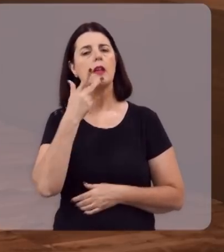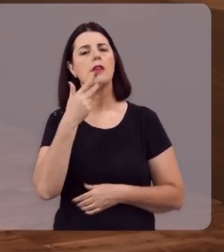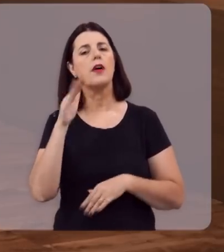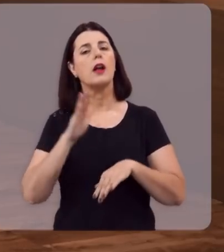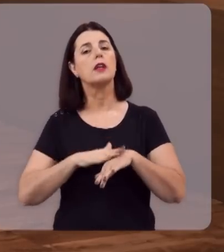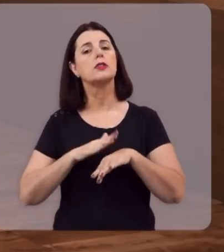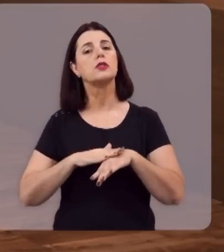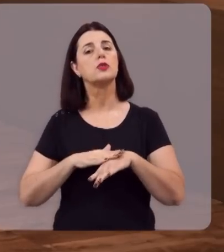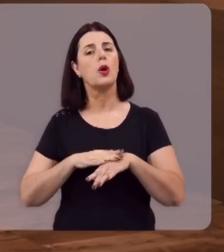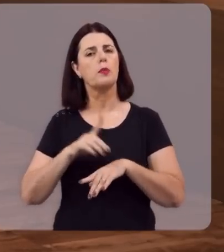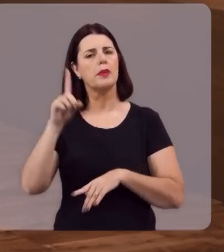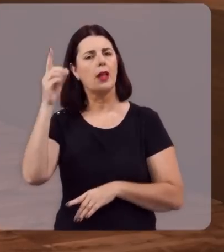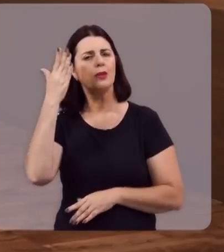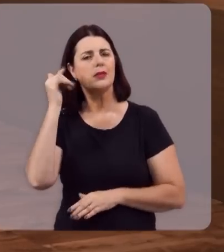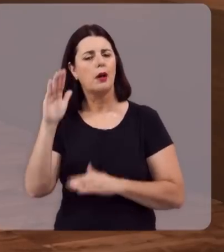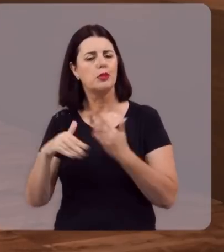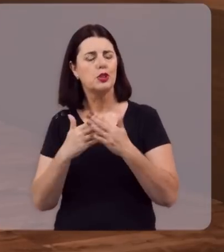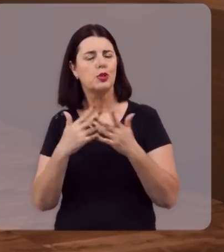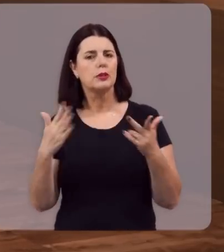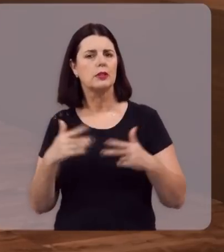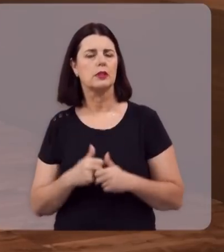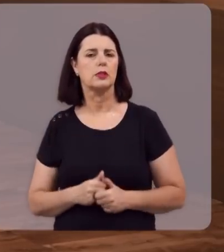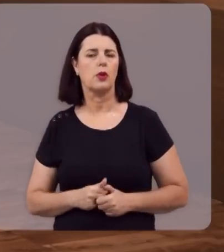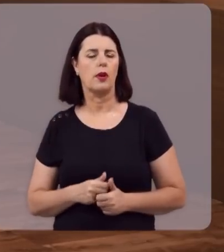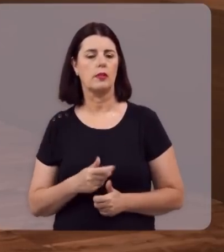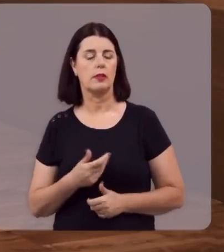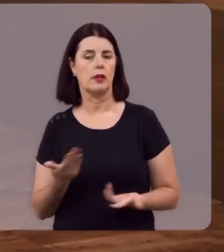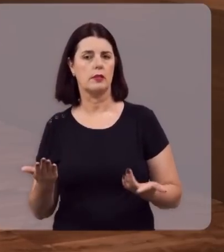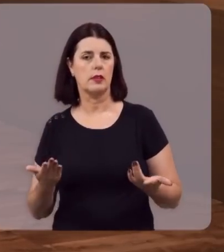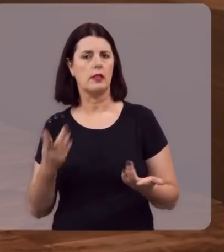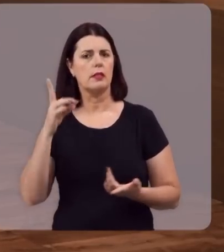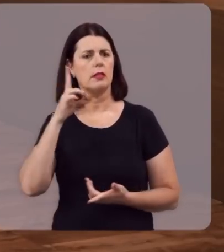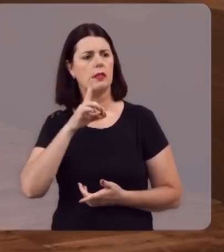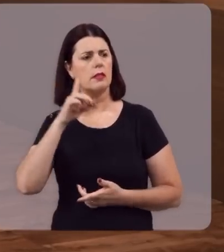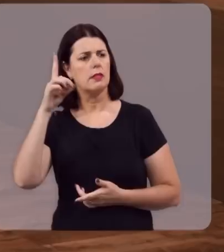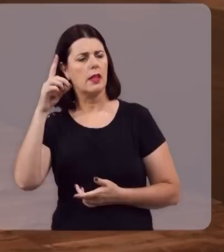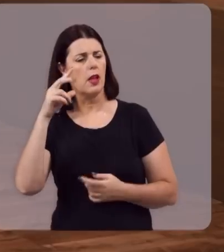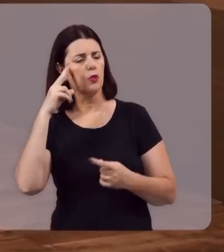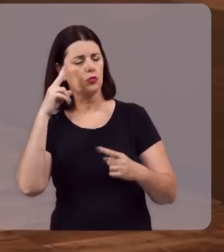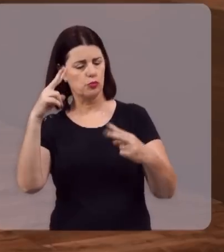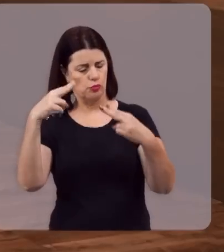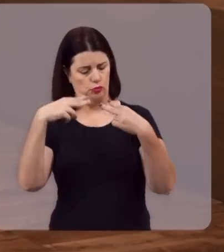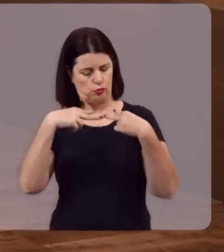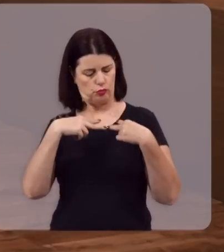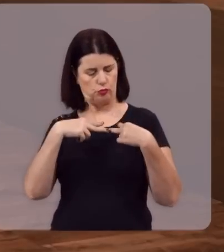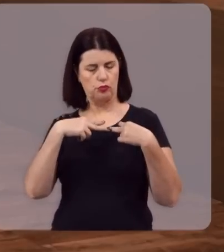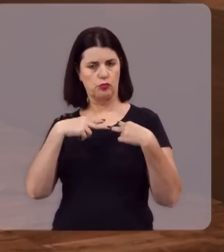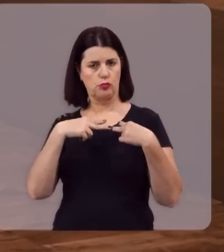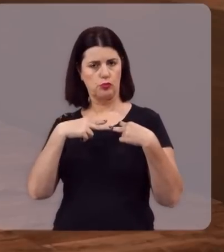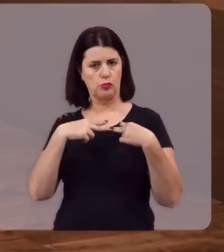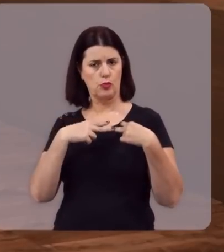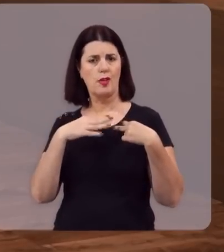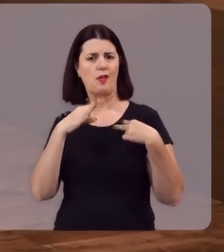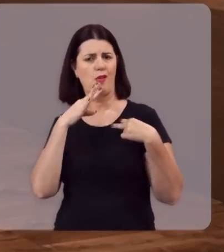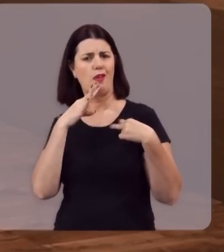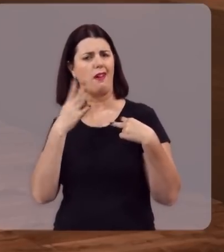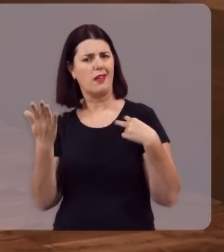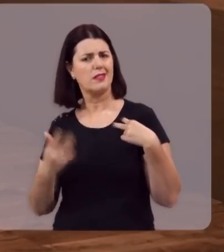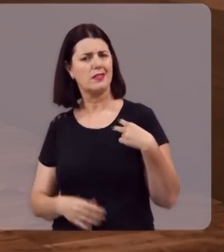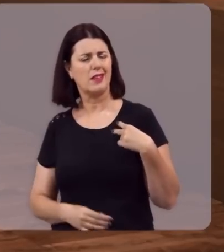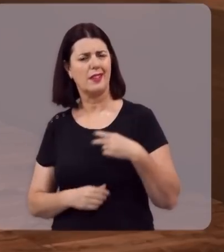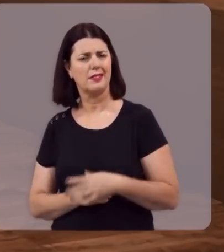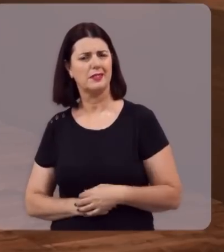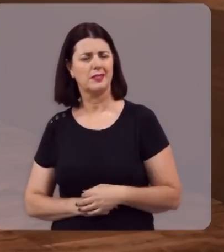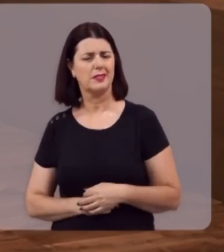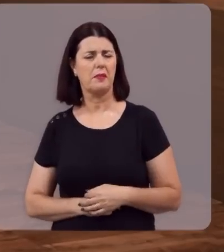a onisciência divina e ele começa a dizer que Deus o sonda Que Deus o